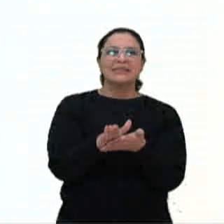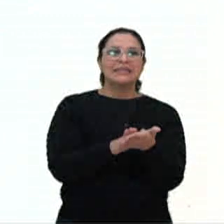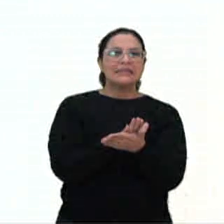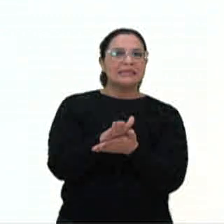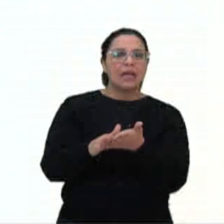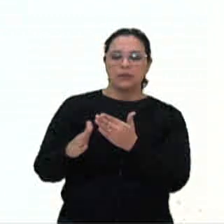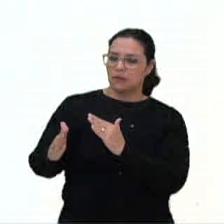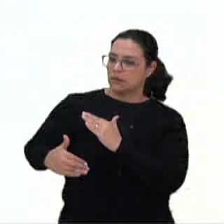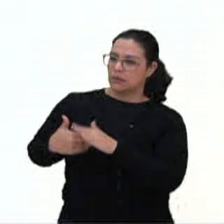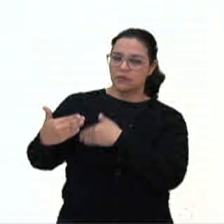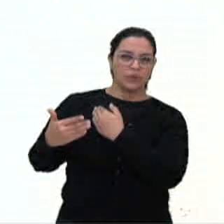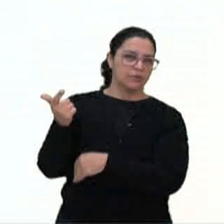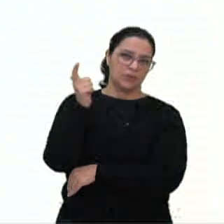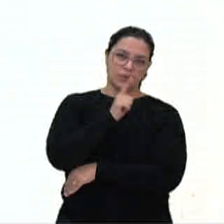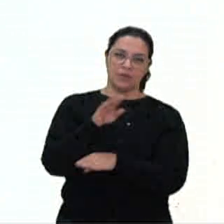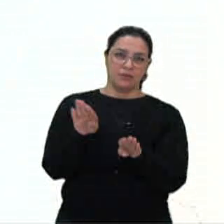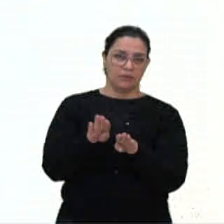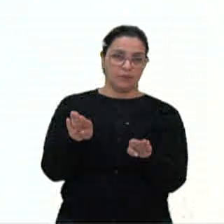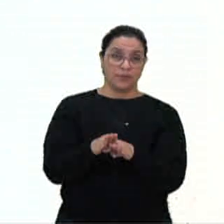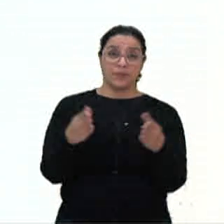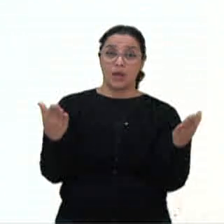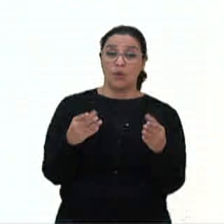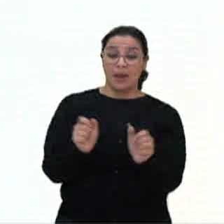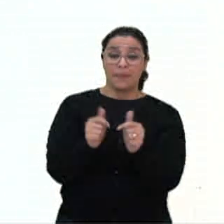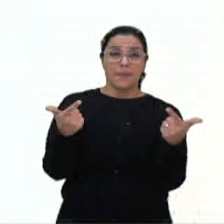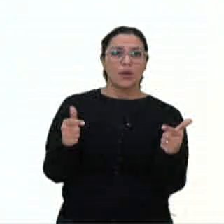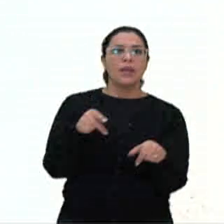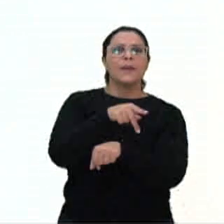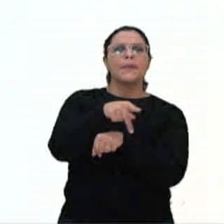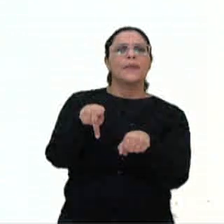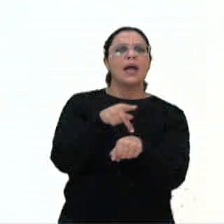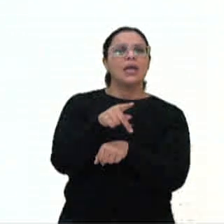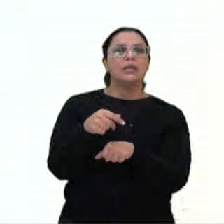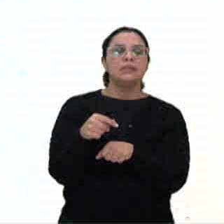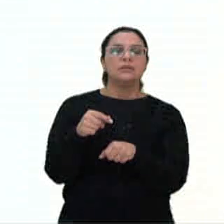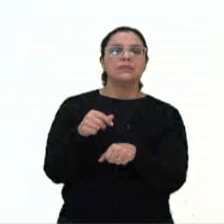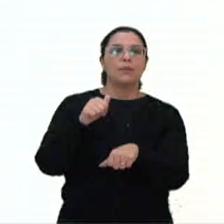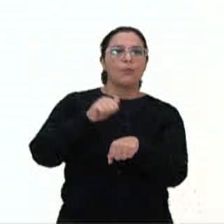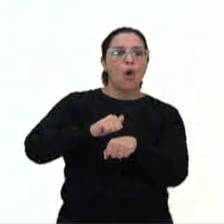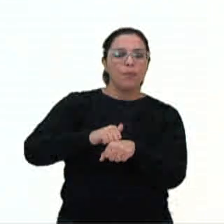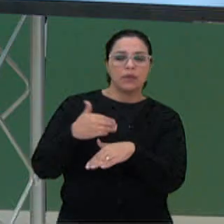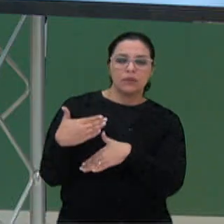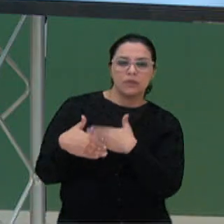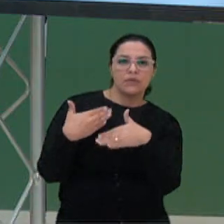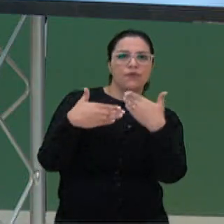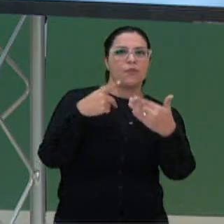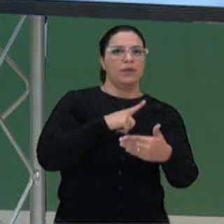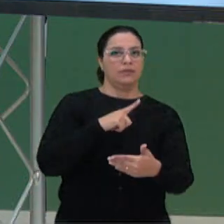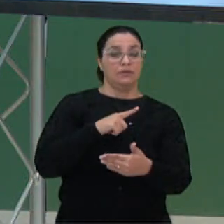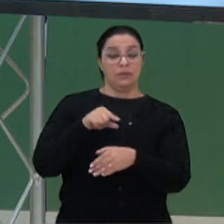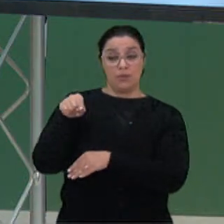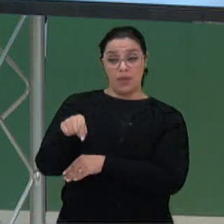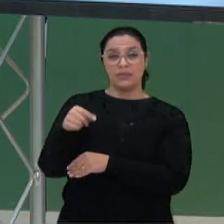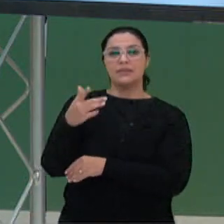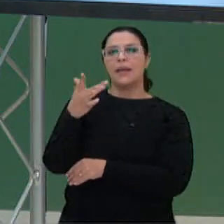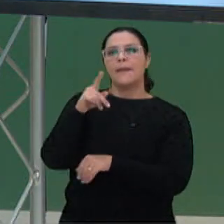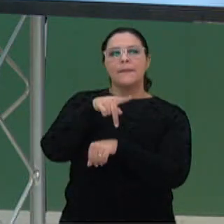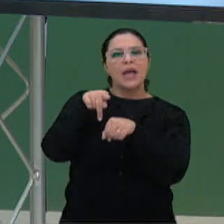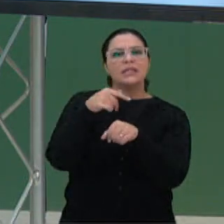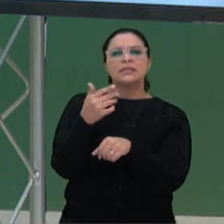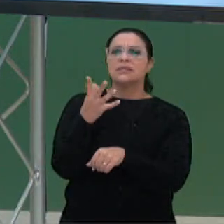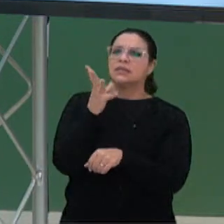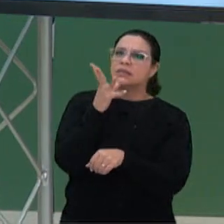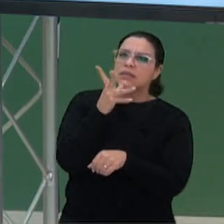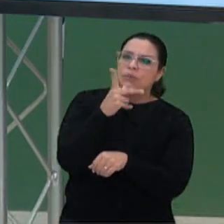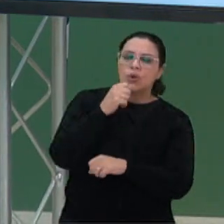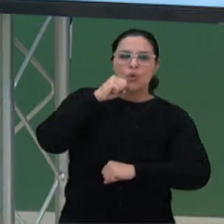seu desenvolvimento. E a grande maioria está em países em desenvolvimento. Então, os países que demoraram para se